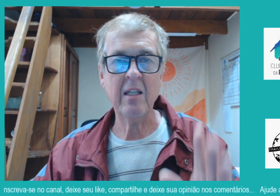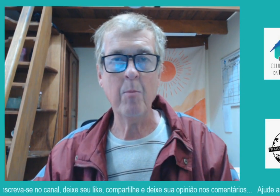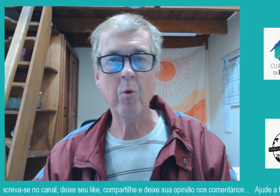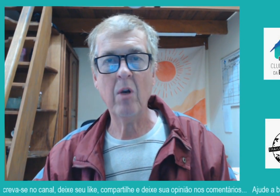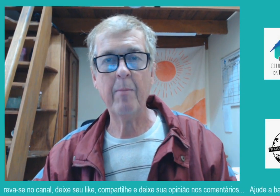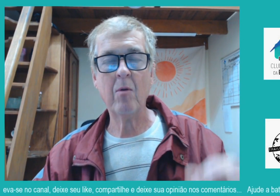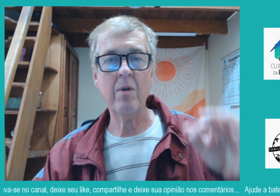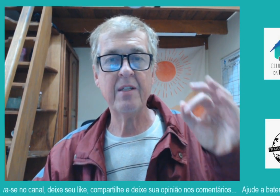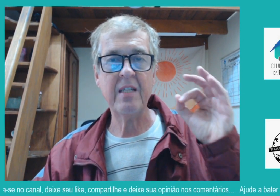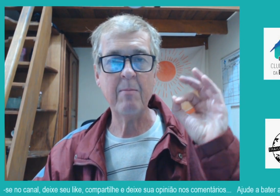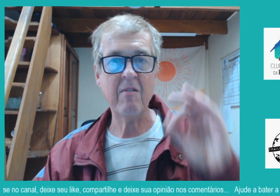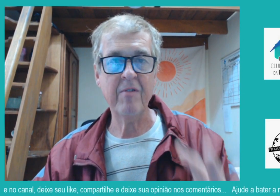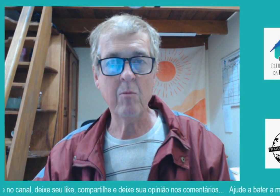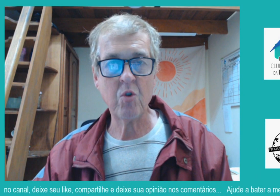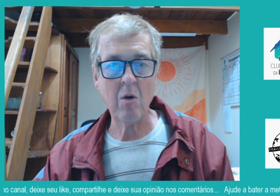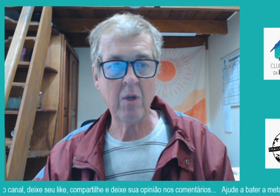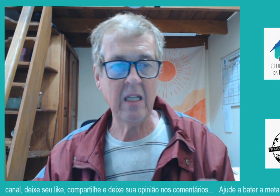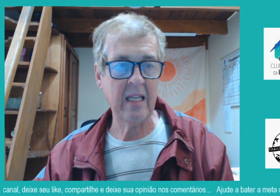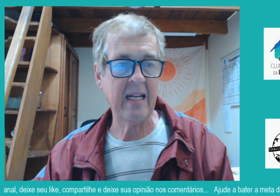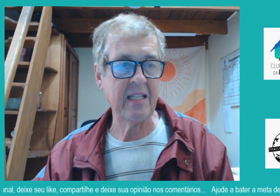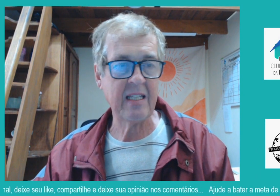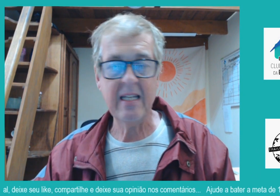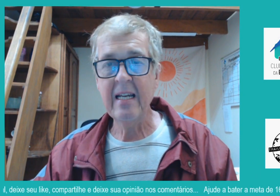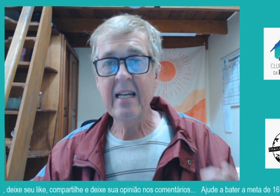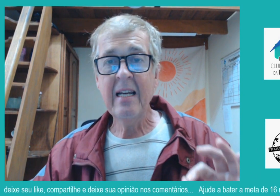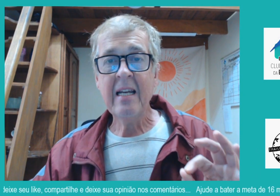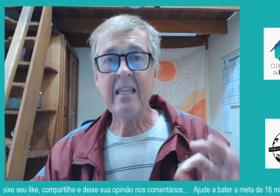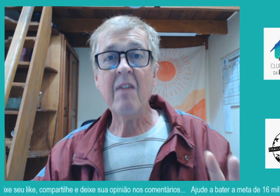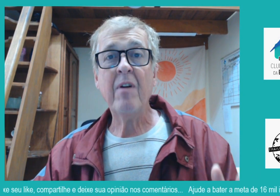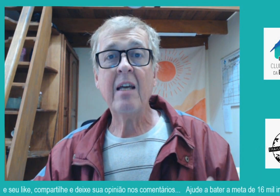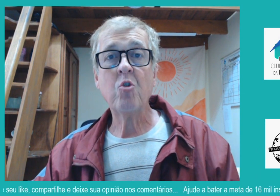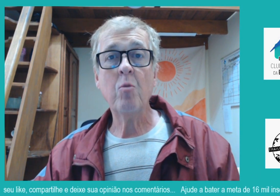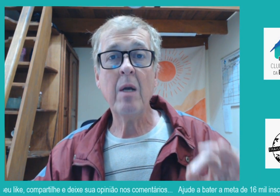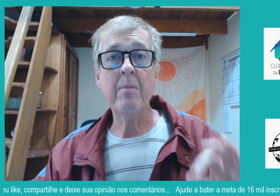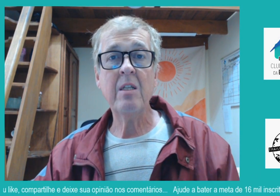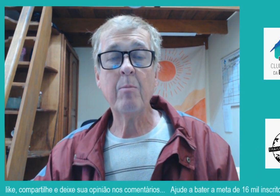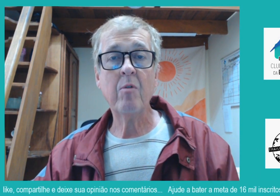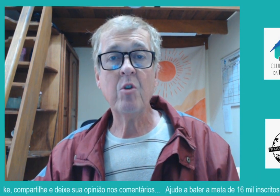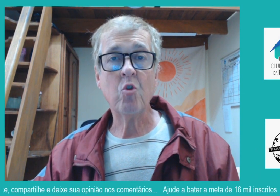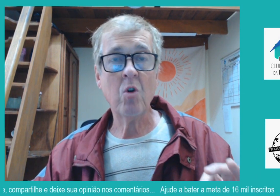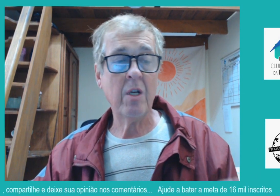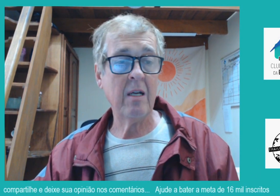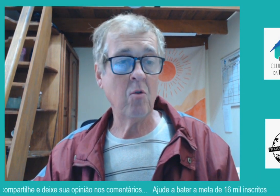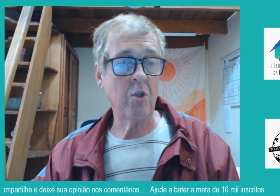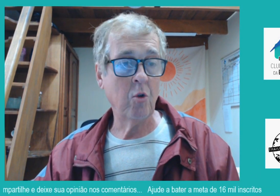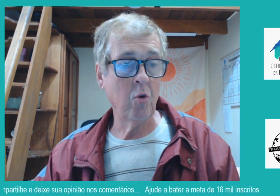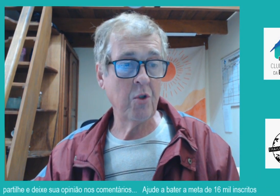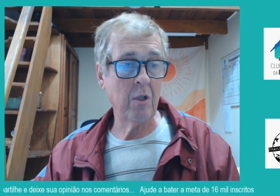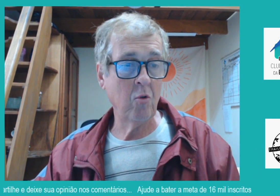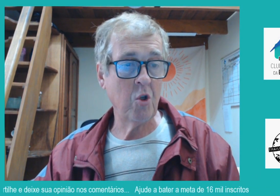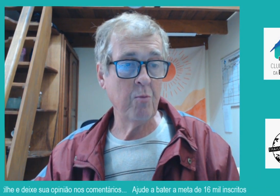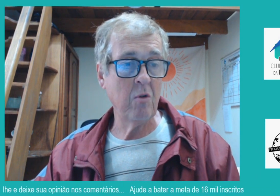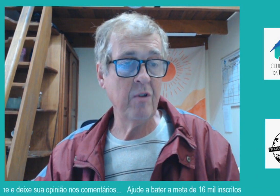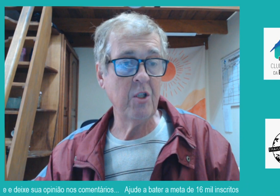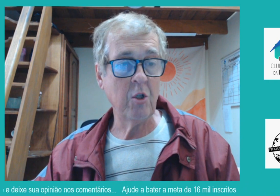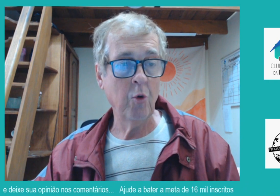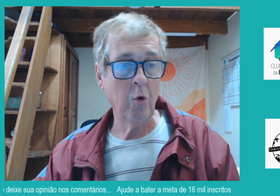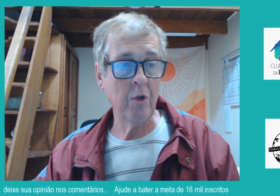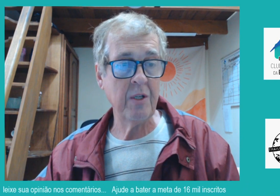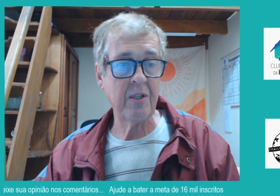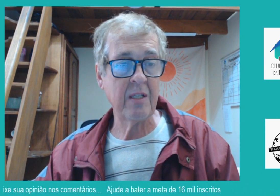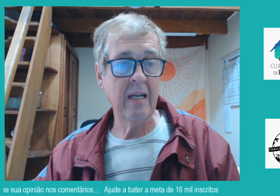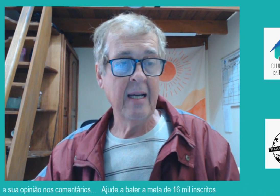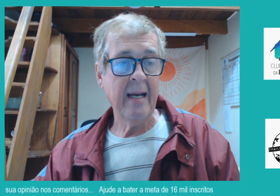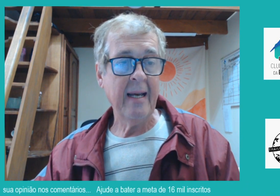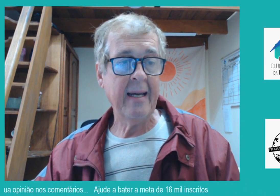strada.com.br não pular para conhecer mas vamos ao que interessa queria falar sobre a medida provisória onze doze